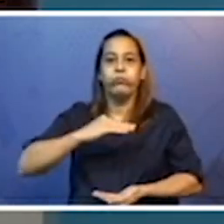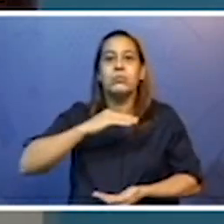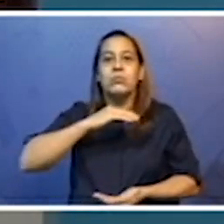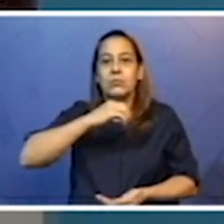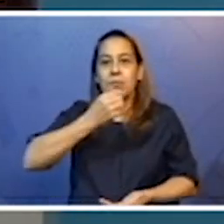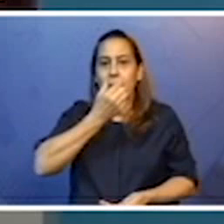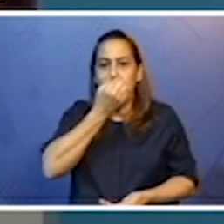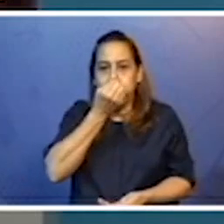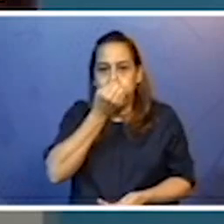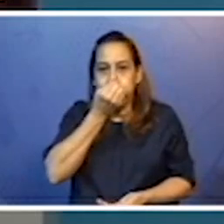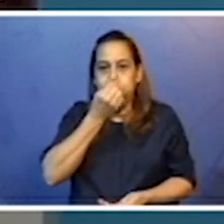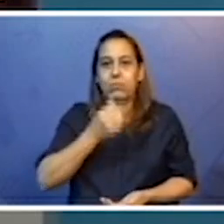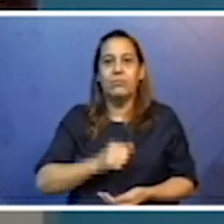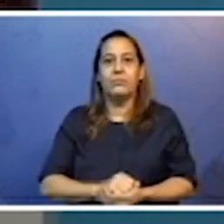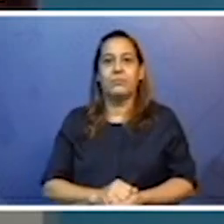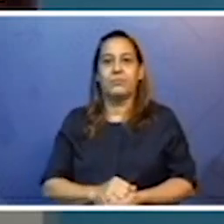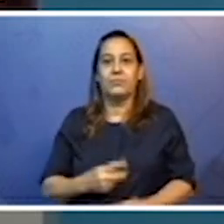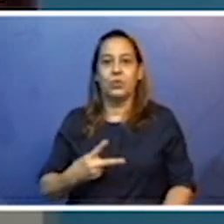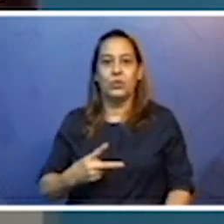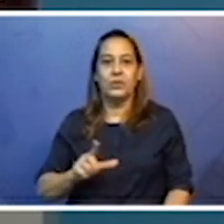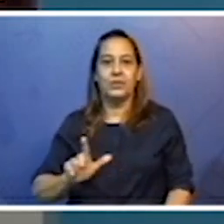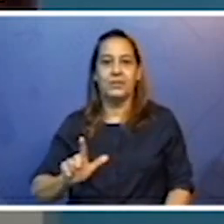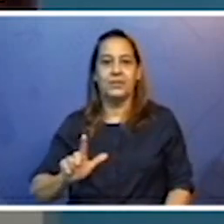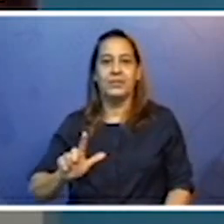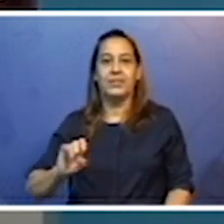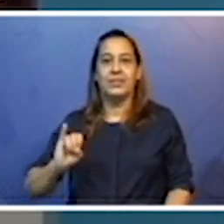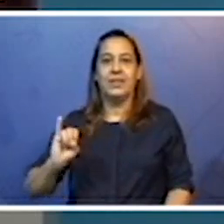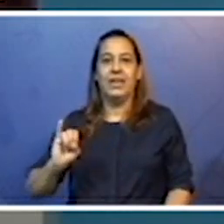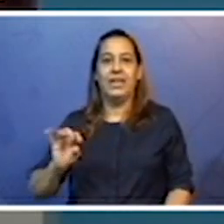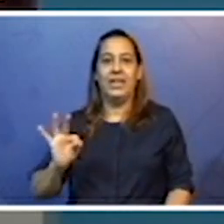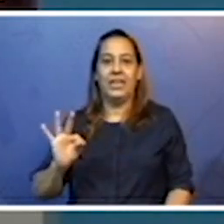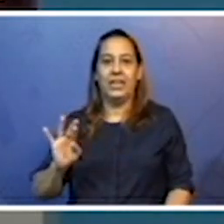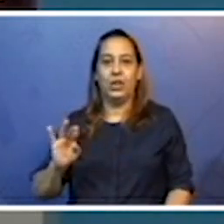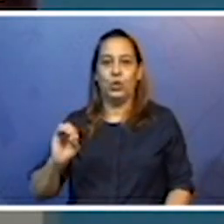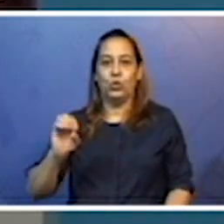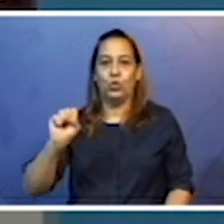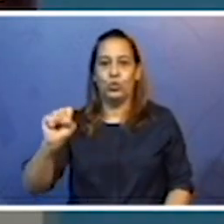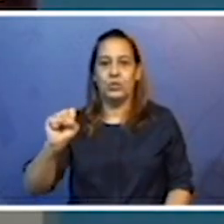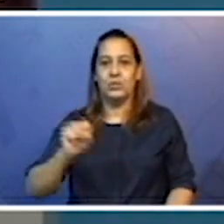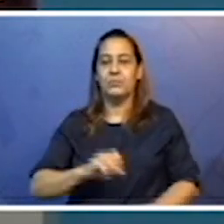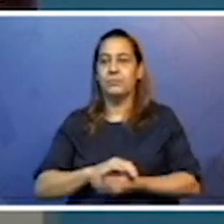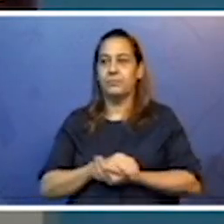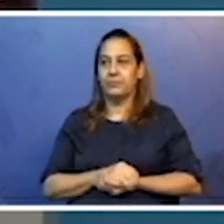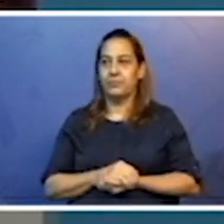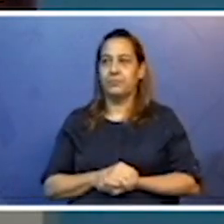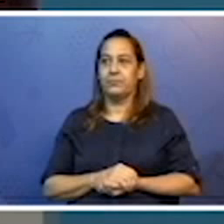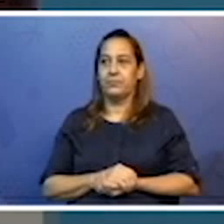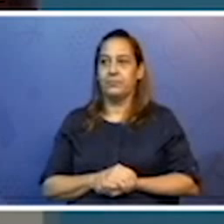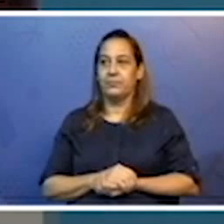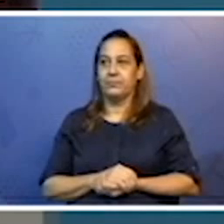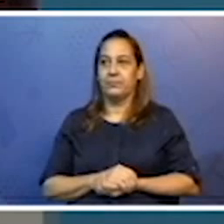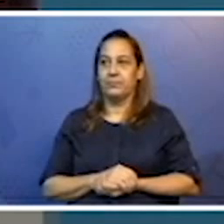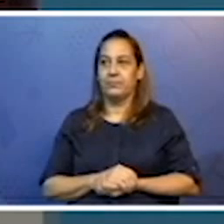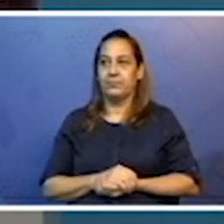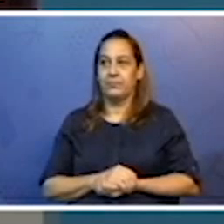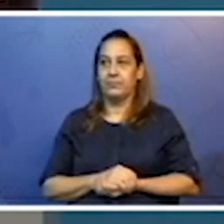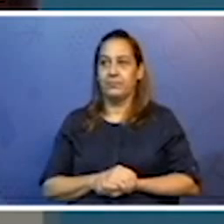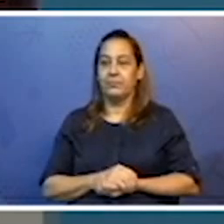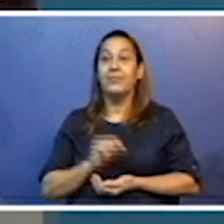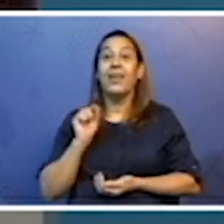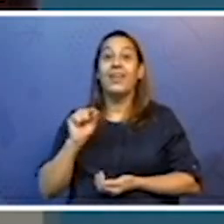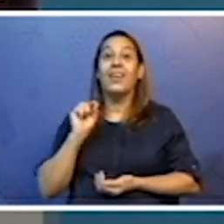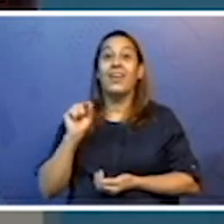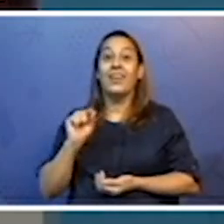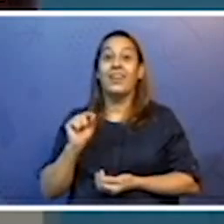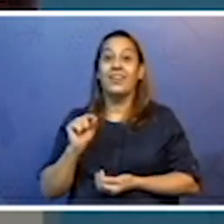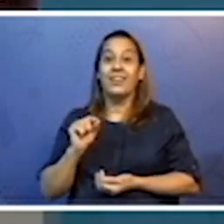e 2 litros. Entenderam? Foi por isso. Então, e aí? Agora eu quero saber. Quem